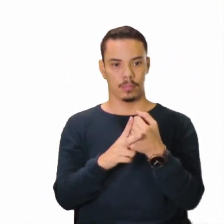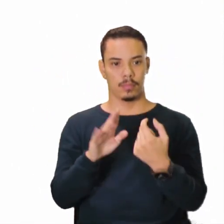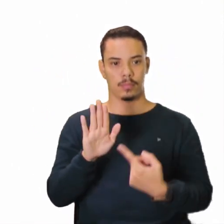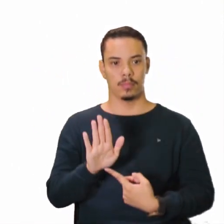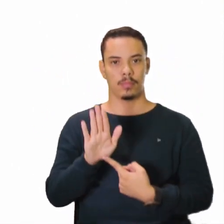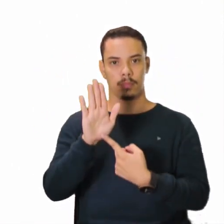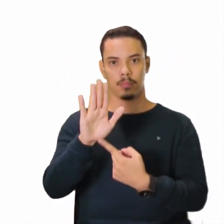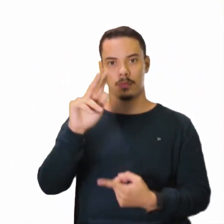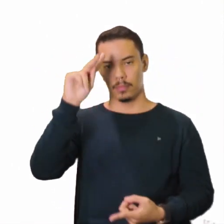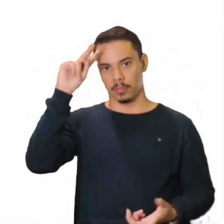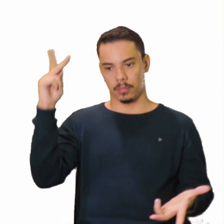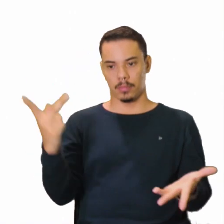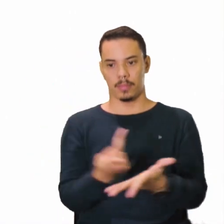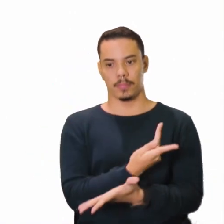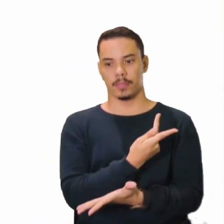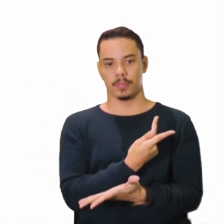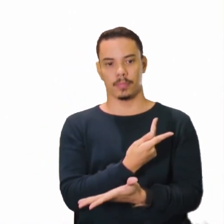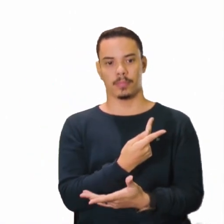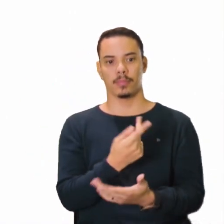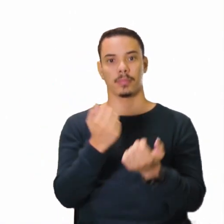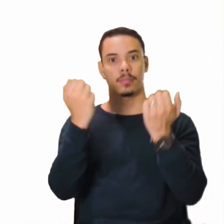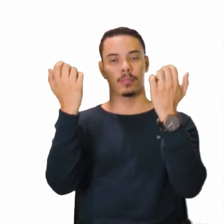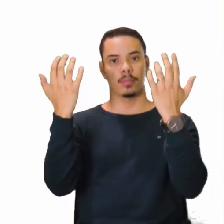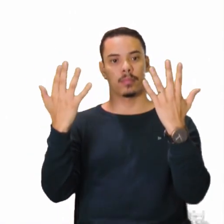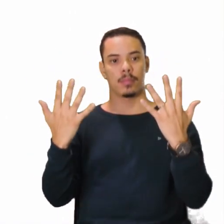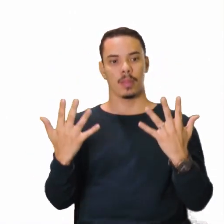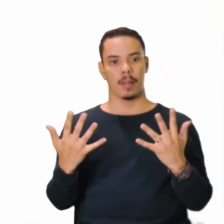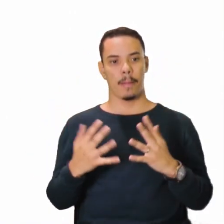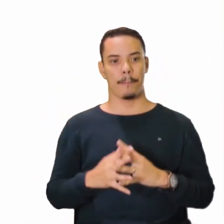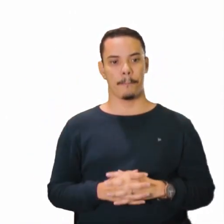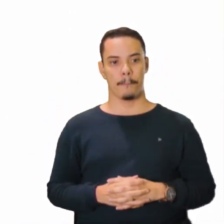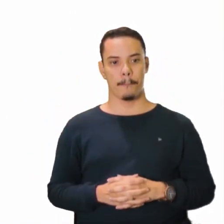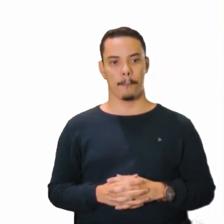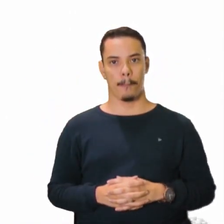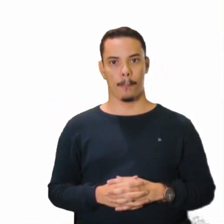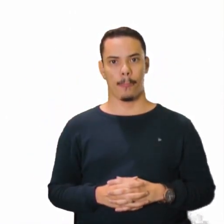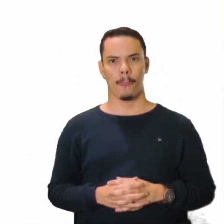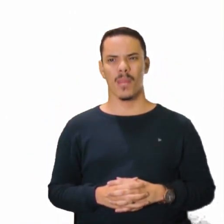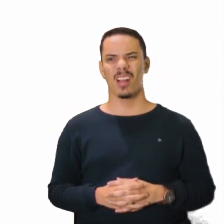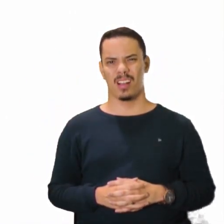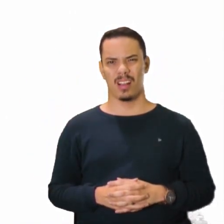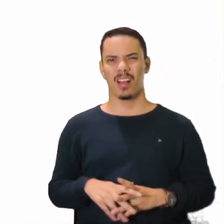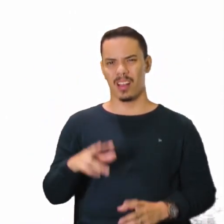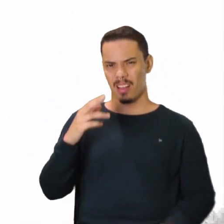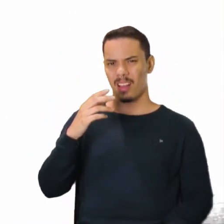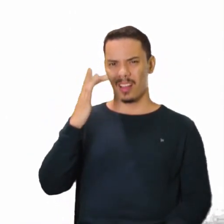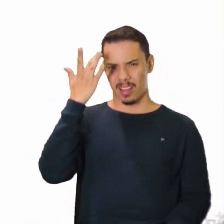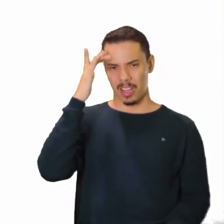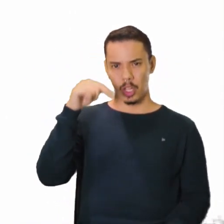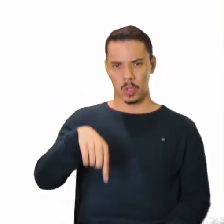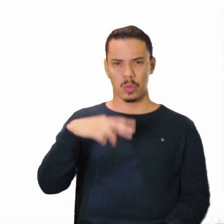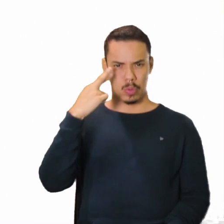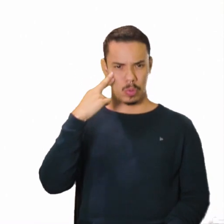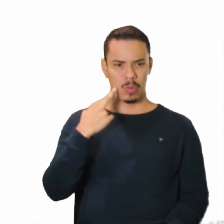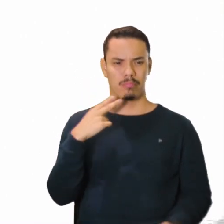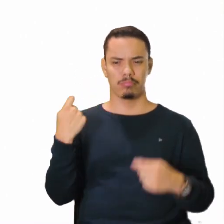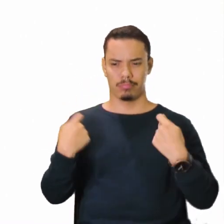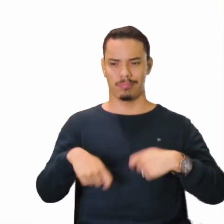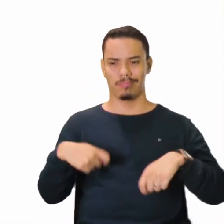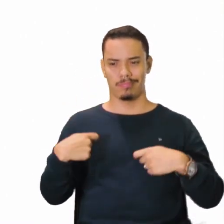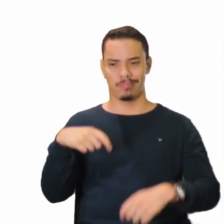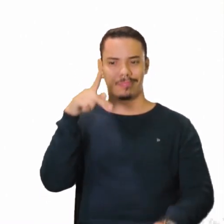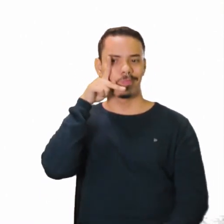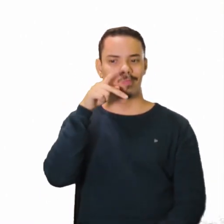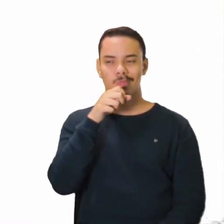indicando um fenômeno da natureza? Neve. Oh, deveria nevar em Rondônia, em Porto Velho, principalmente,